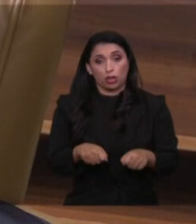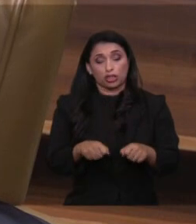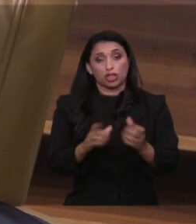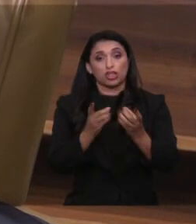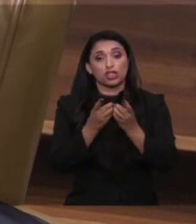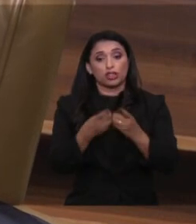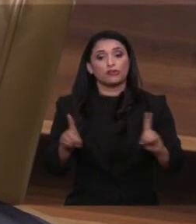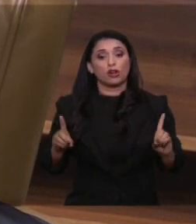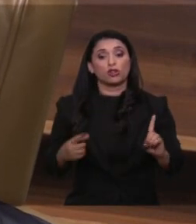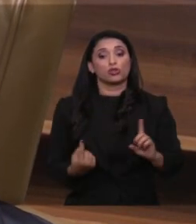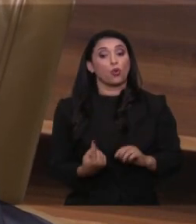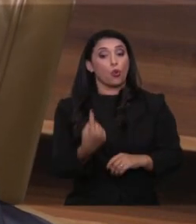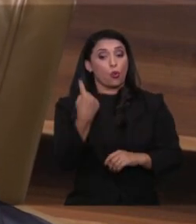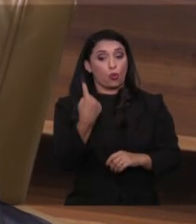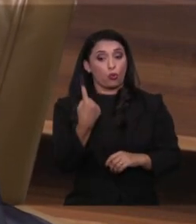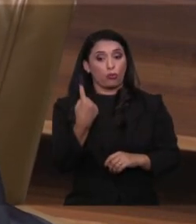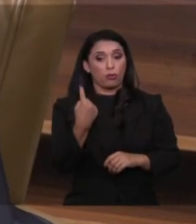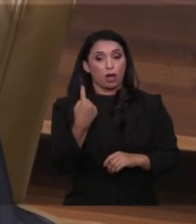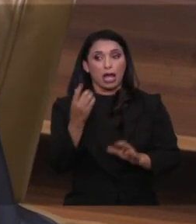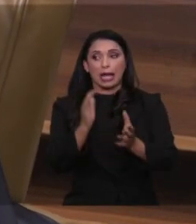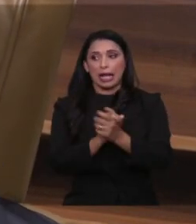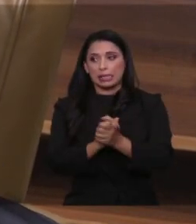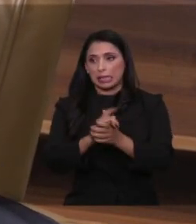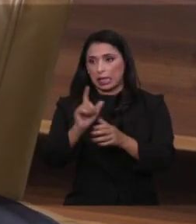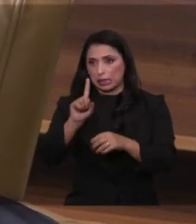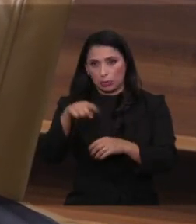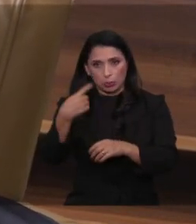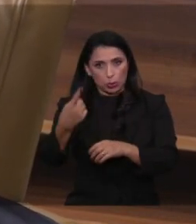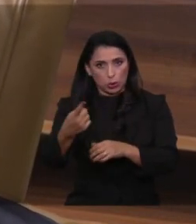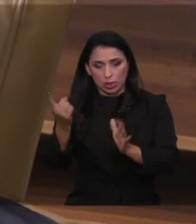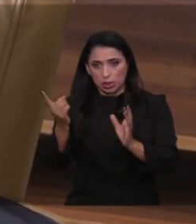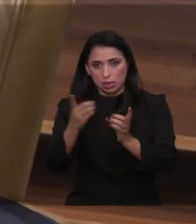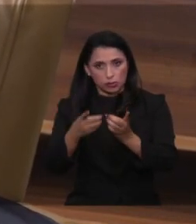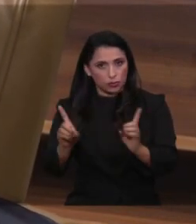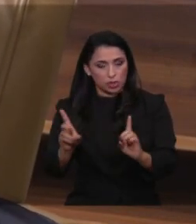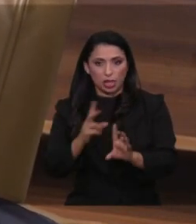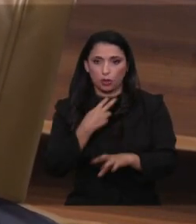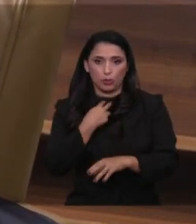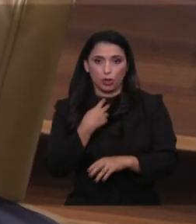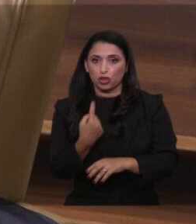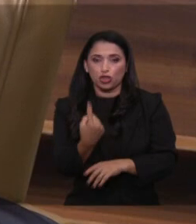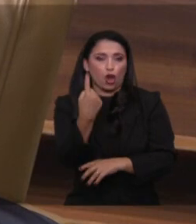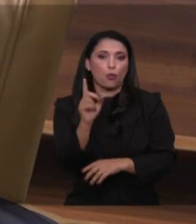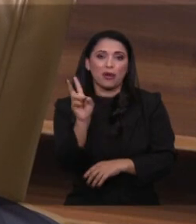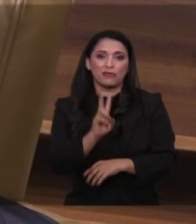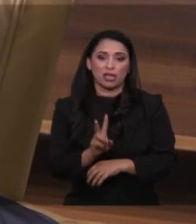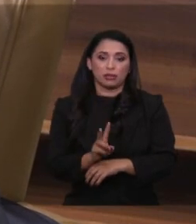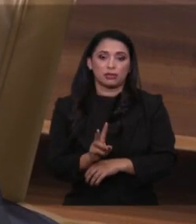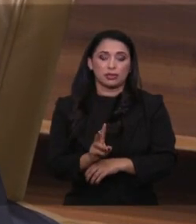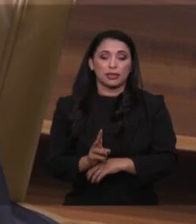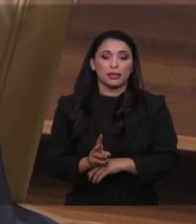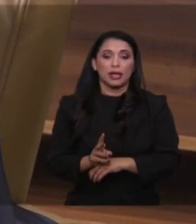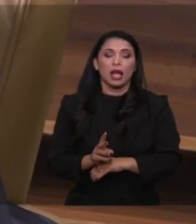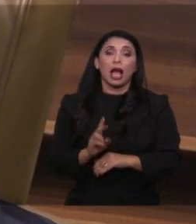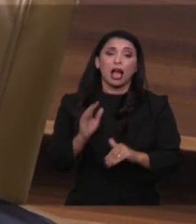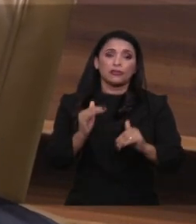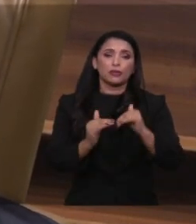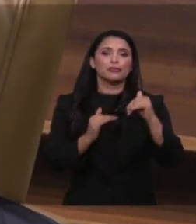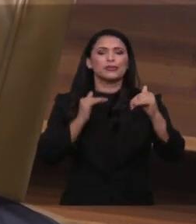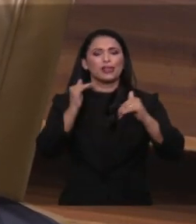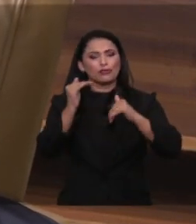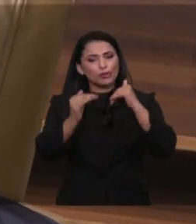divórcio inicialmente, porque é assim que vai evoluindo, não é? Ou seja, nós formos uma perspectiva de